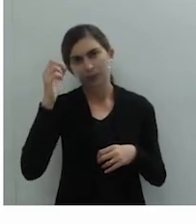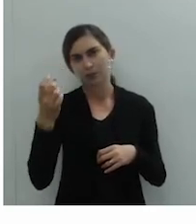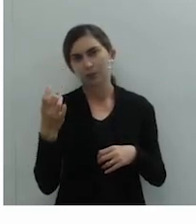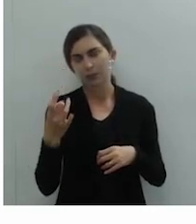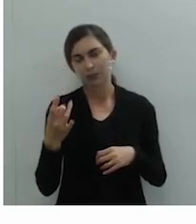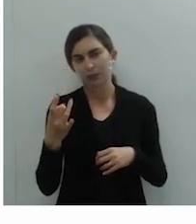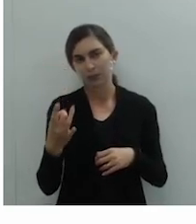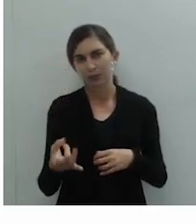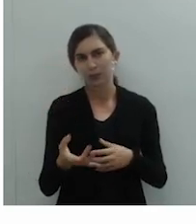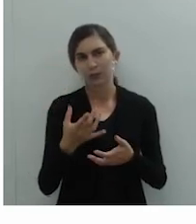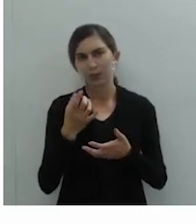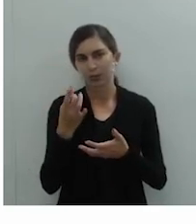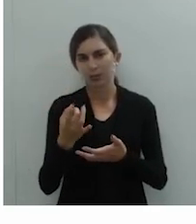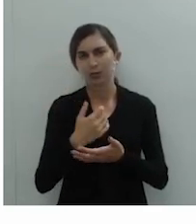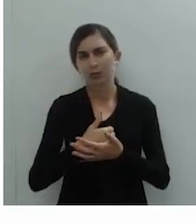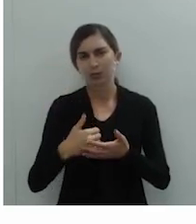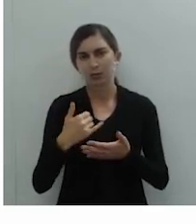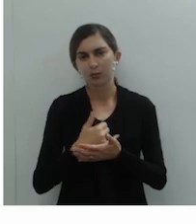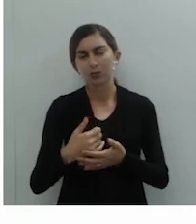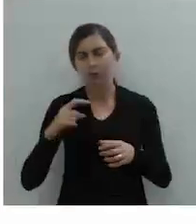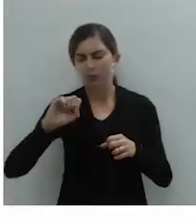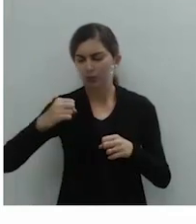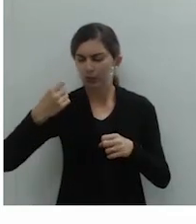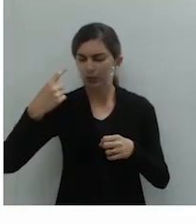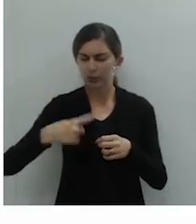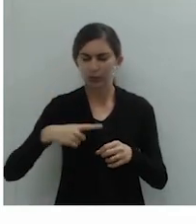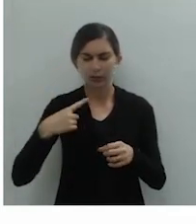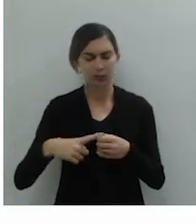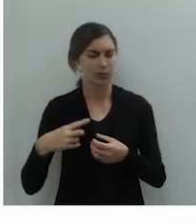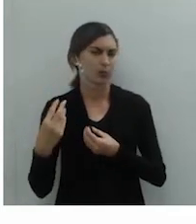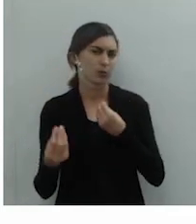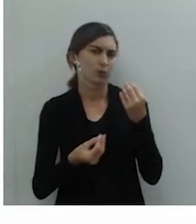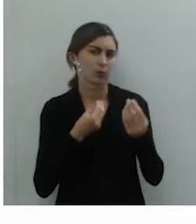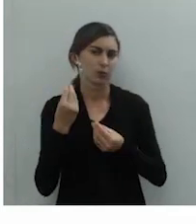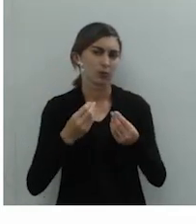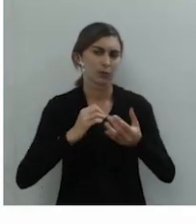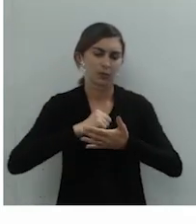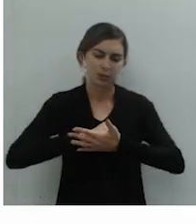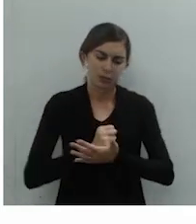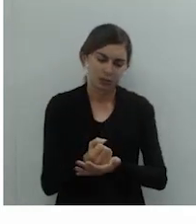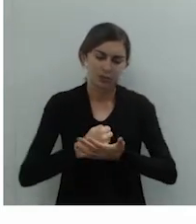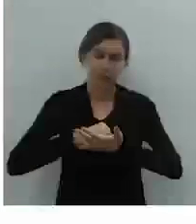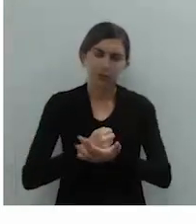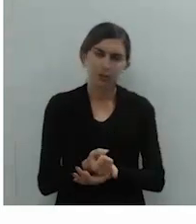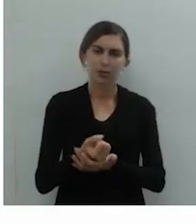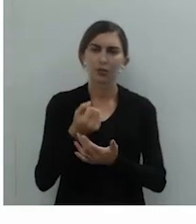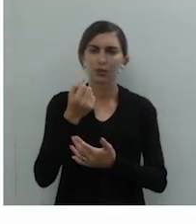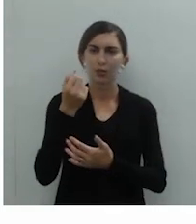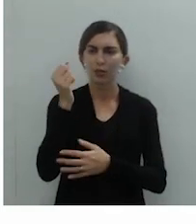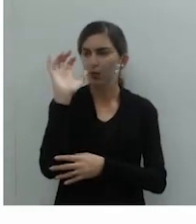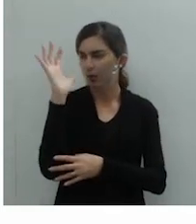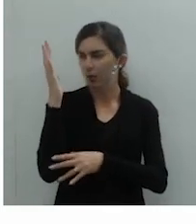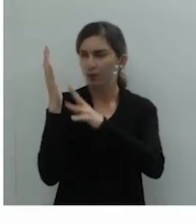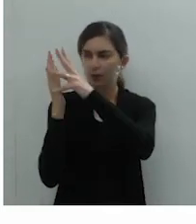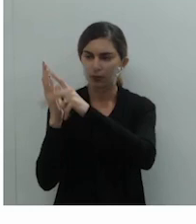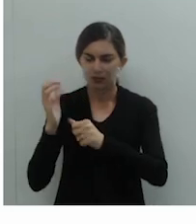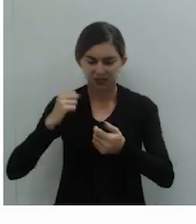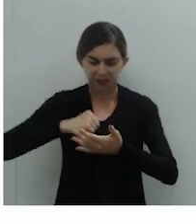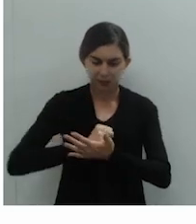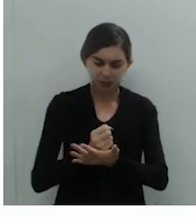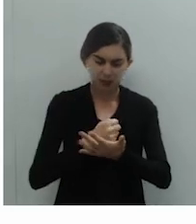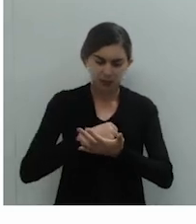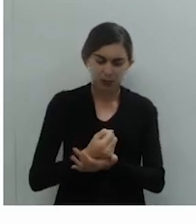drogas do sertão. Drogas do sertão, como assim? As ervas que serviam medicinalmente,